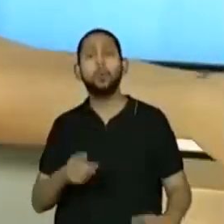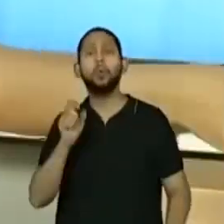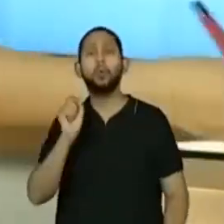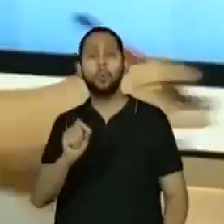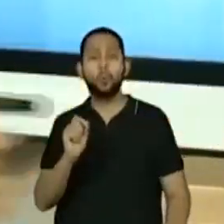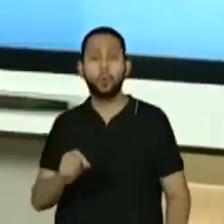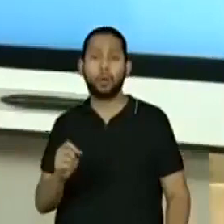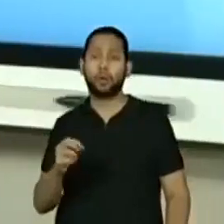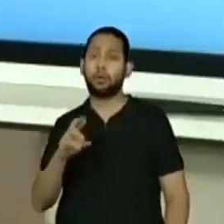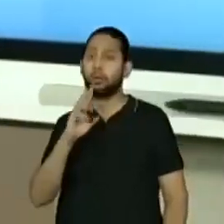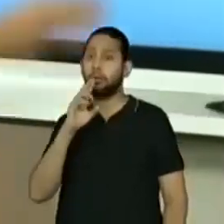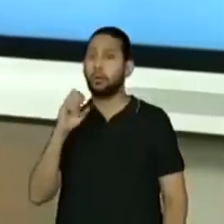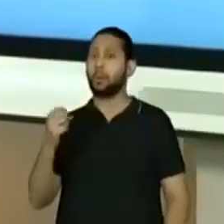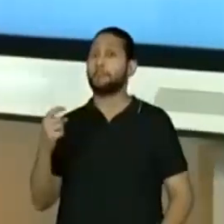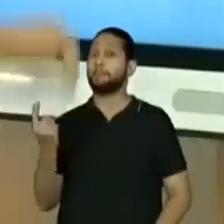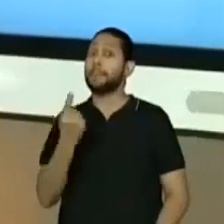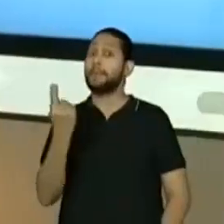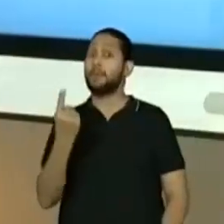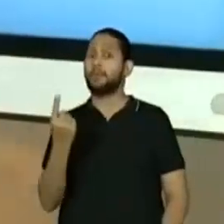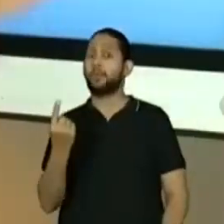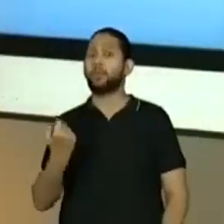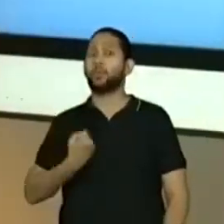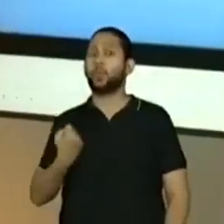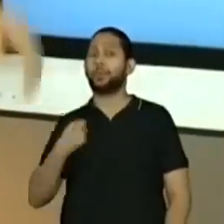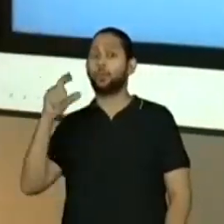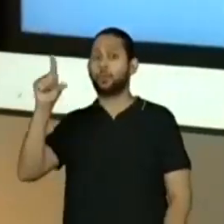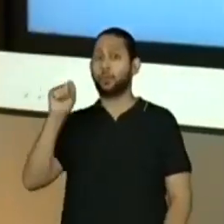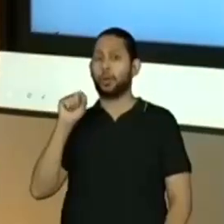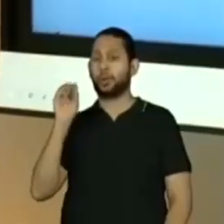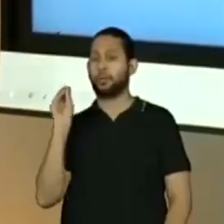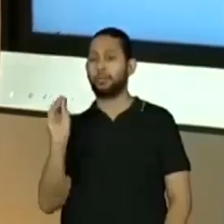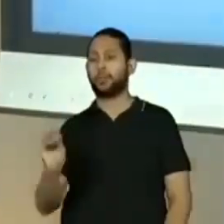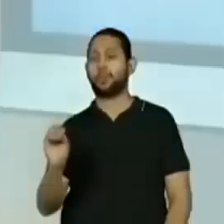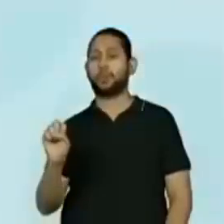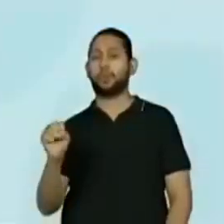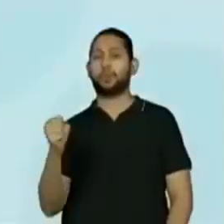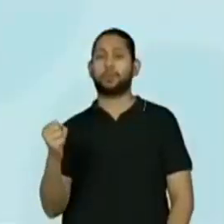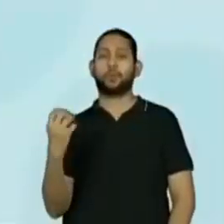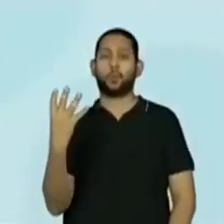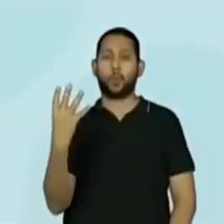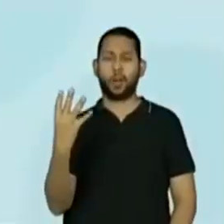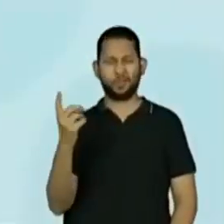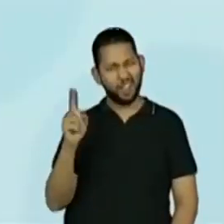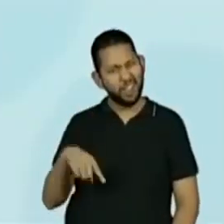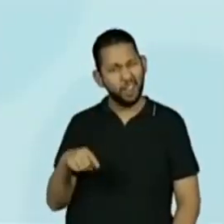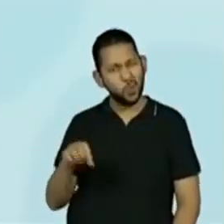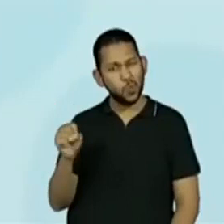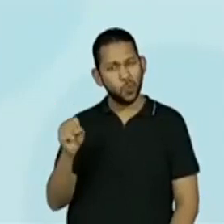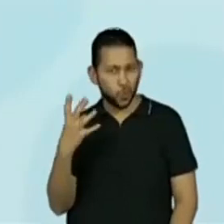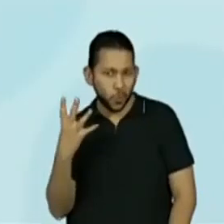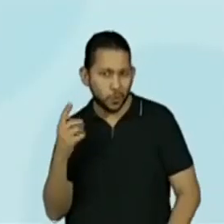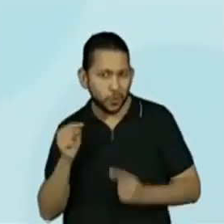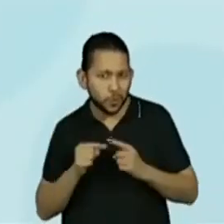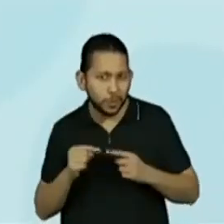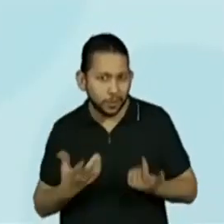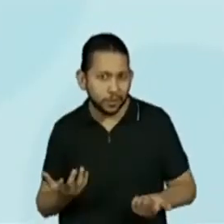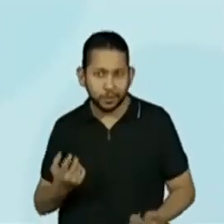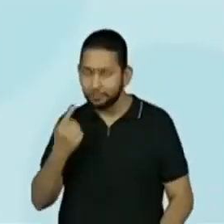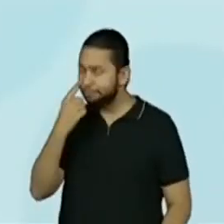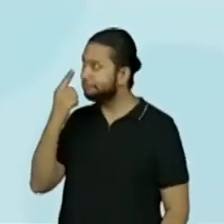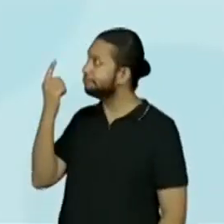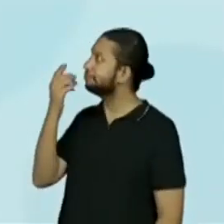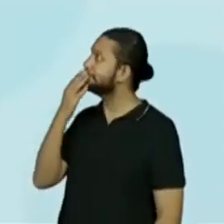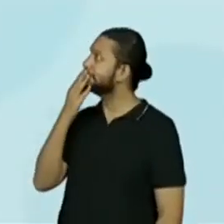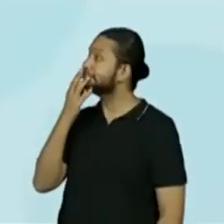falaram do 84. Então, vamos voltar, se é o 84 mesmo que inicia essa sequência. Primeiro,